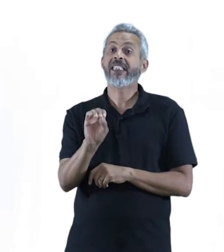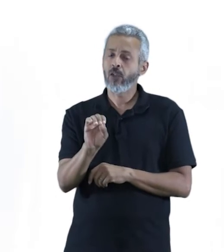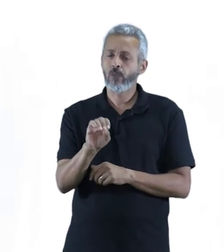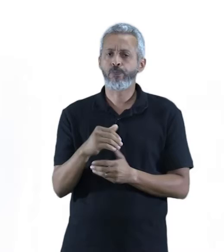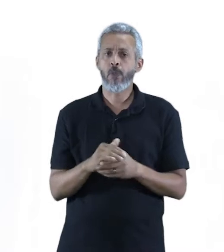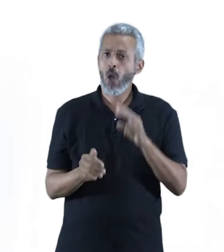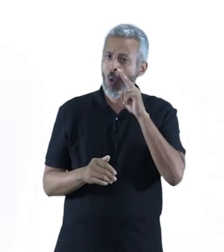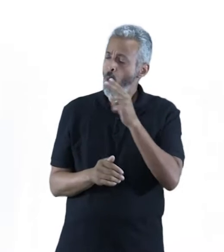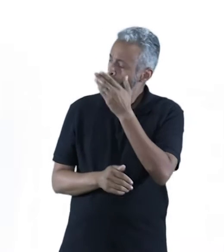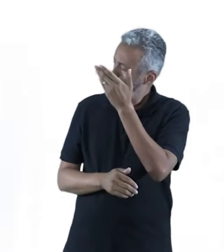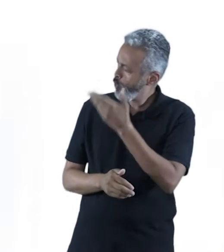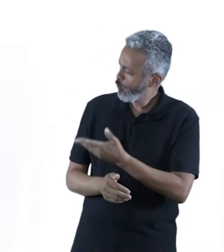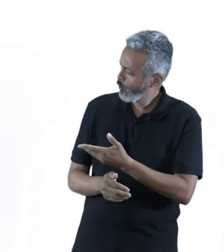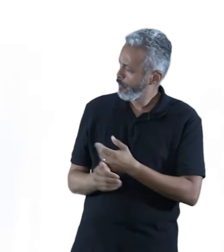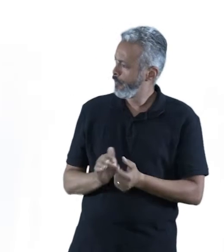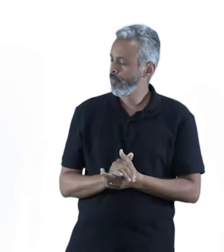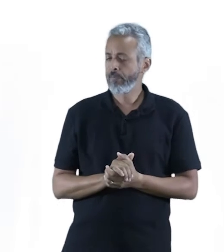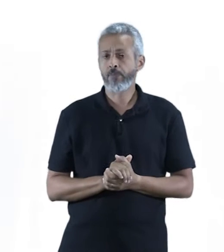seguir.